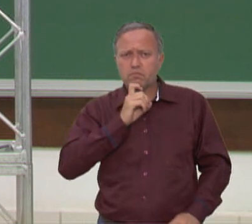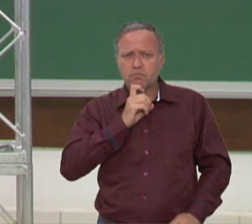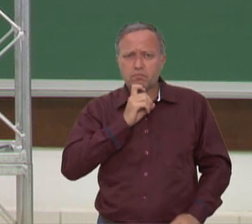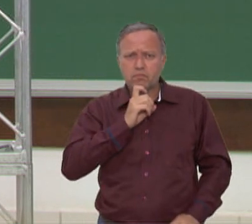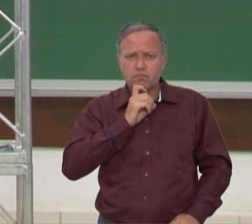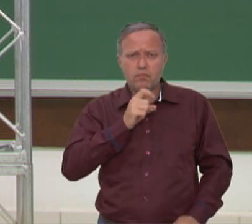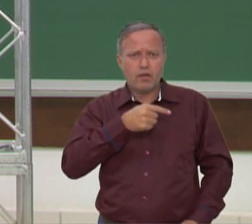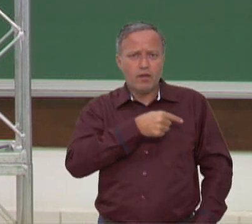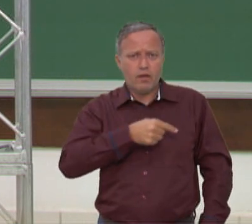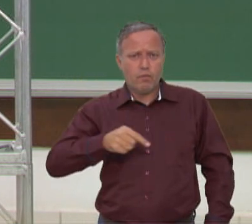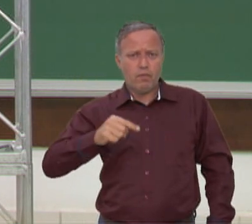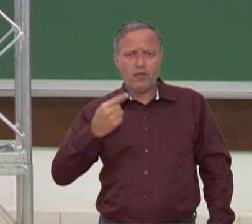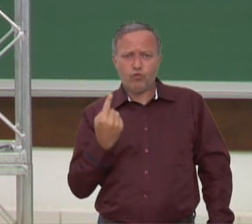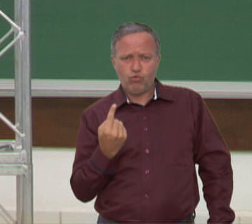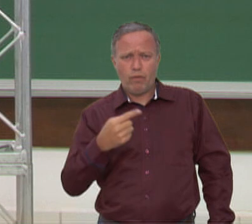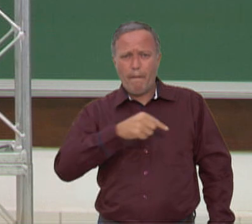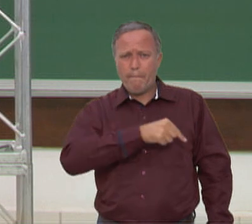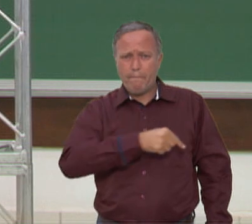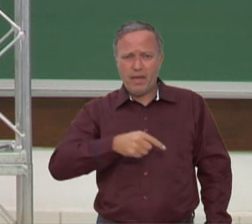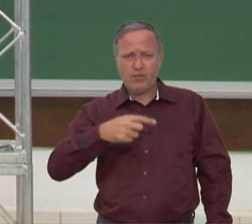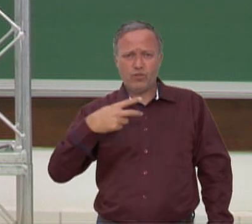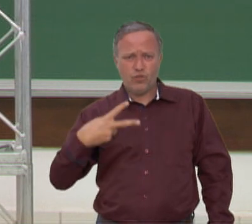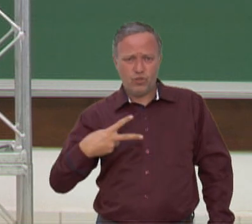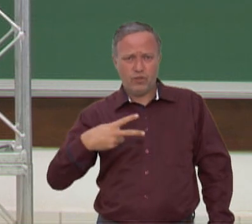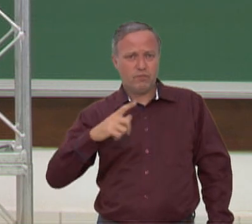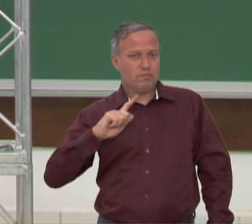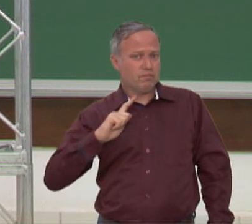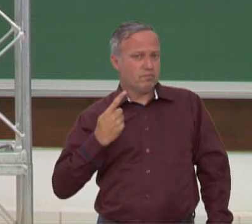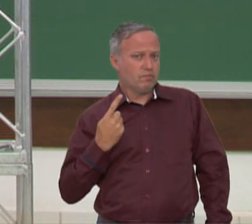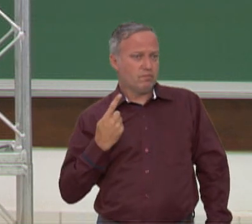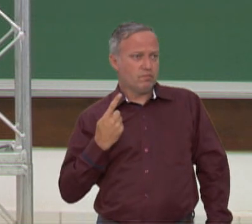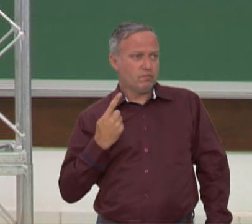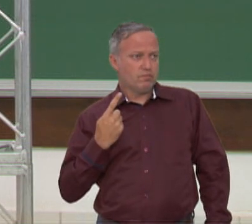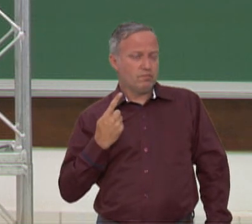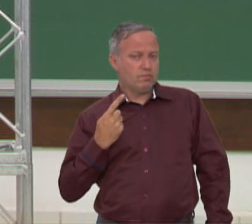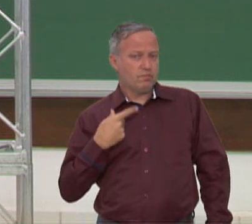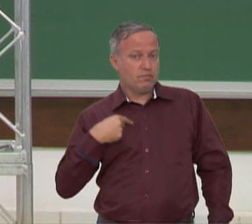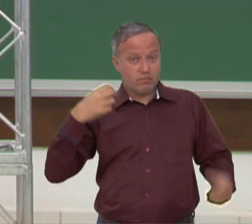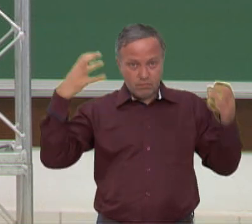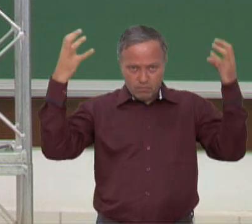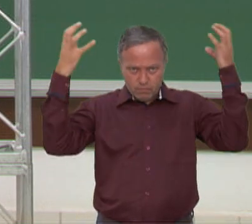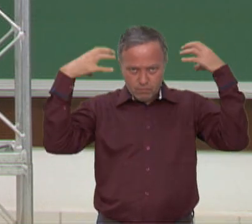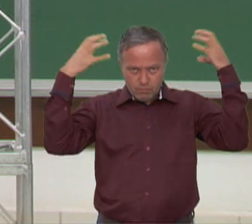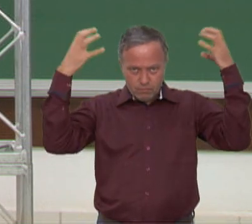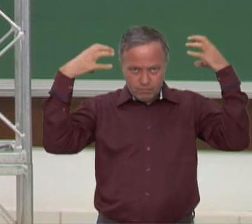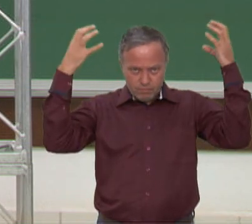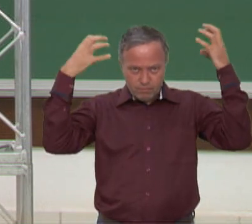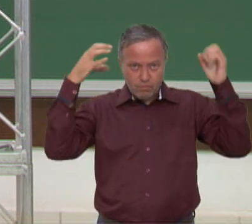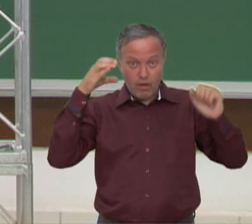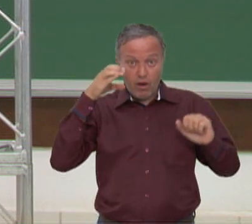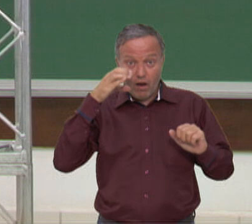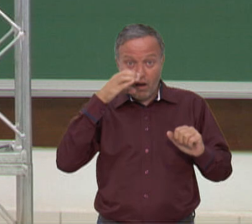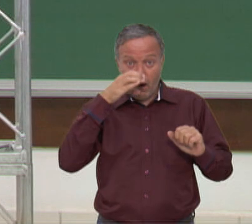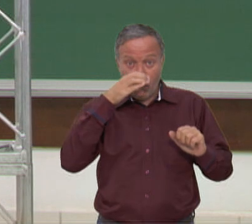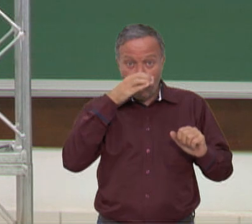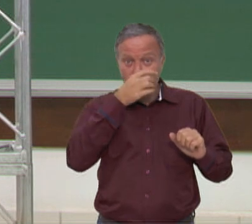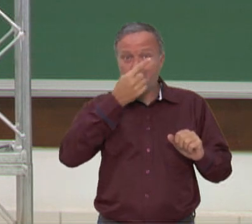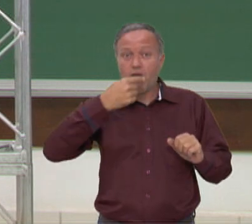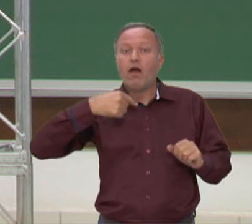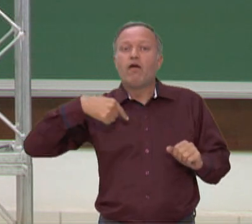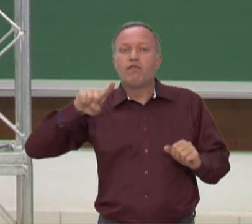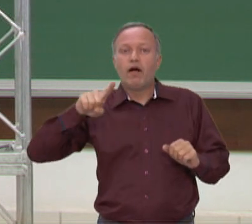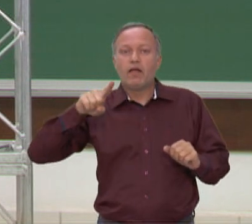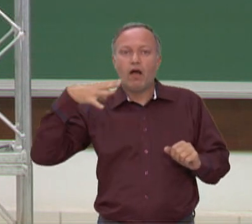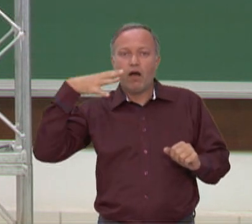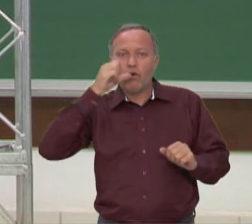de -1, -2 graus. E aí, de repente, você toma o seu banho bem quente e sai correndo, basicamente